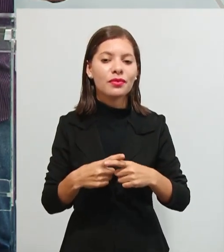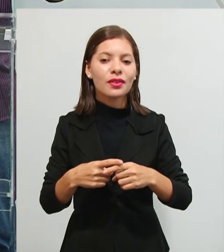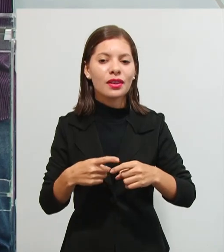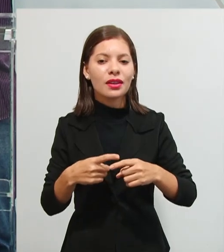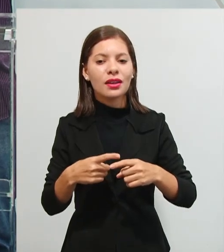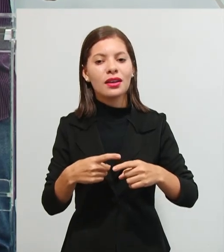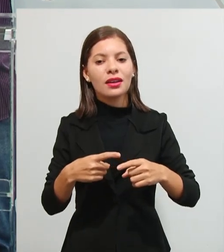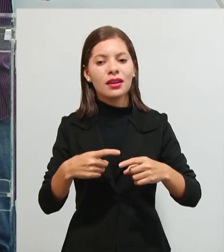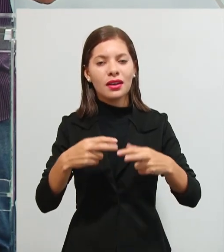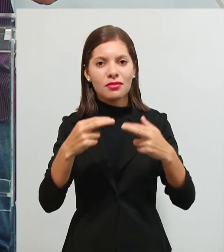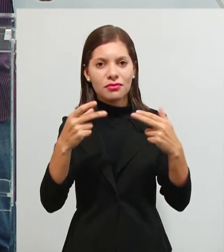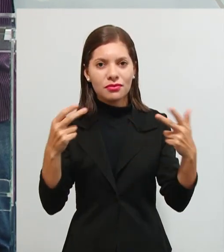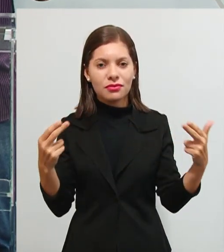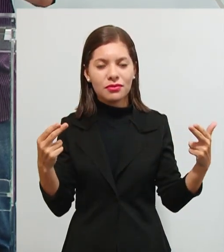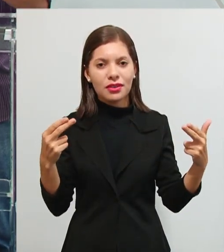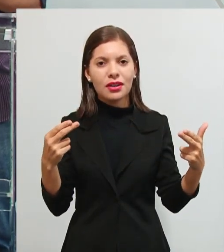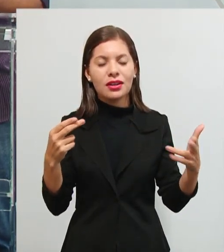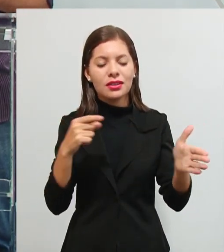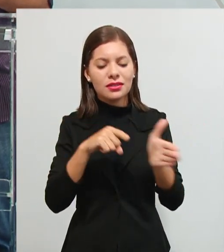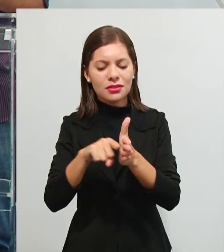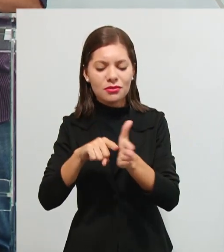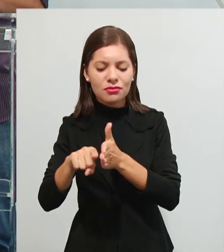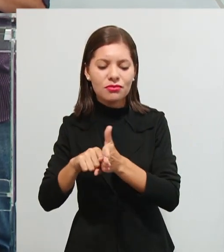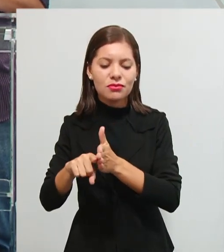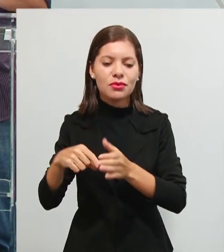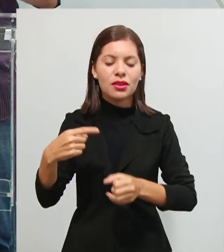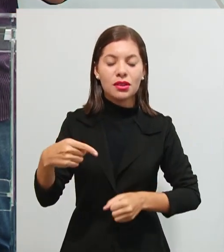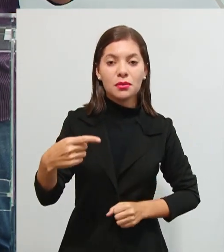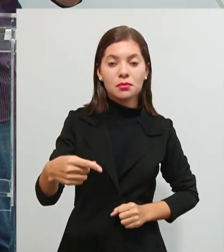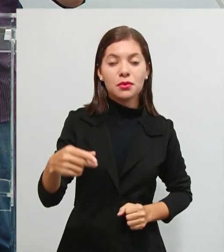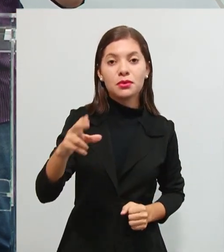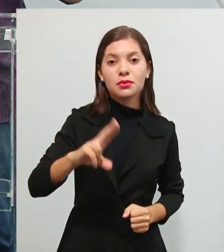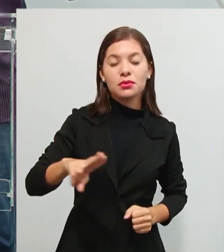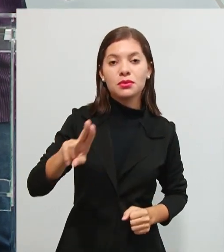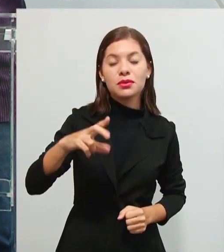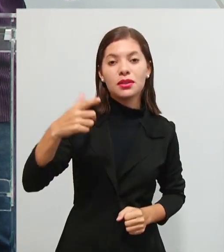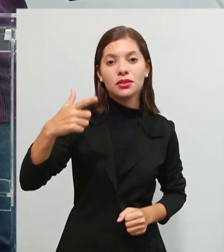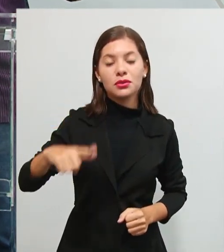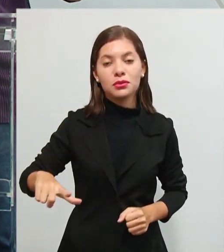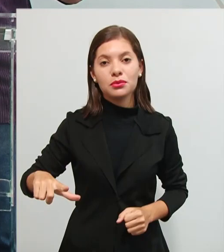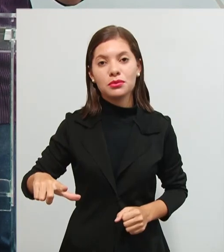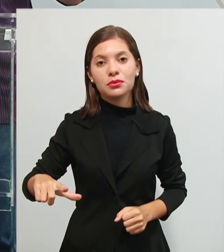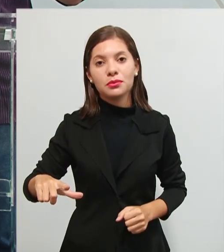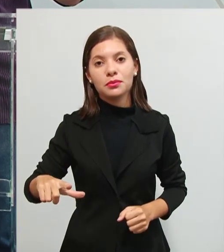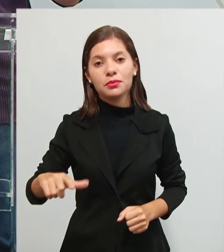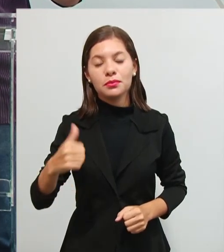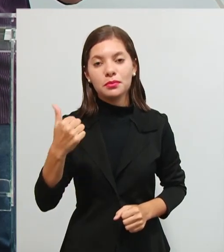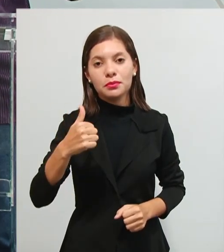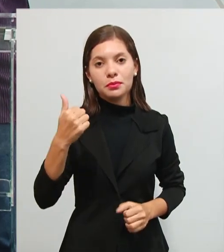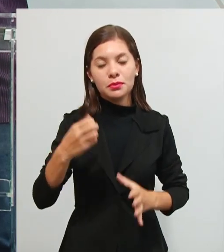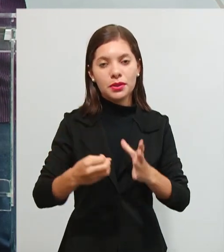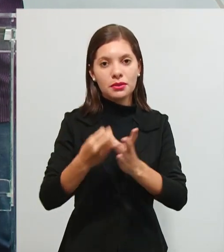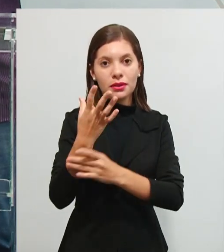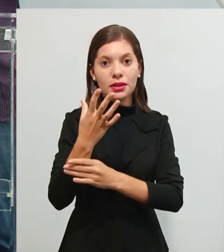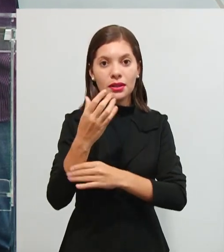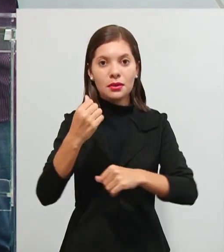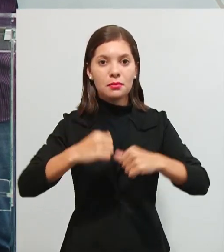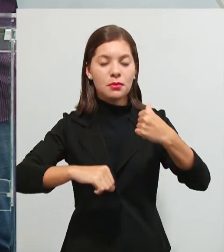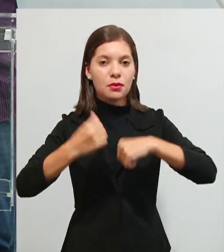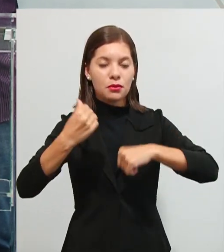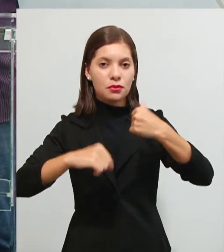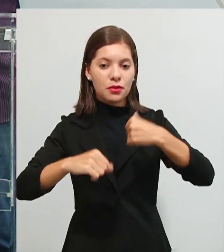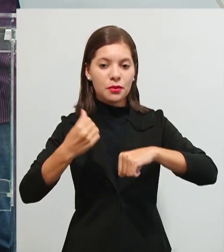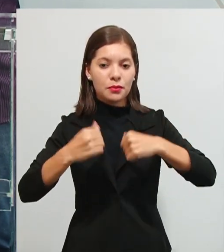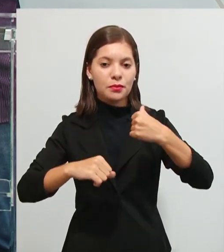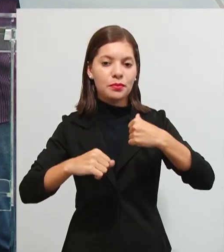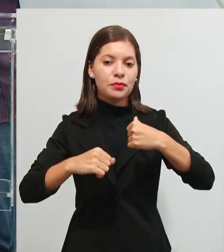questões e depois você reutilizar essas questões. Então, primeiro cria a prova, depois cria as questões importando. Ou se você pode criar